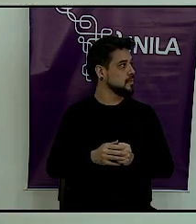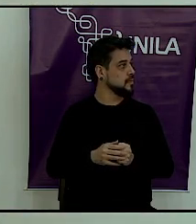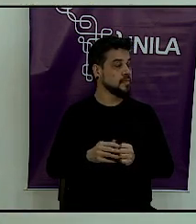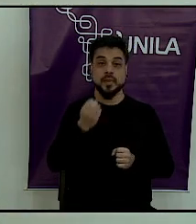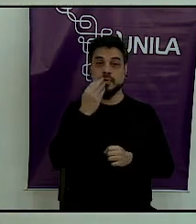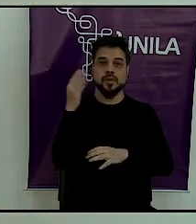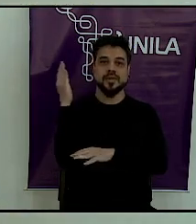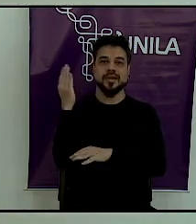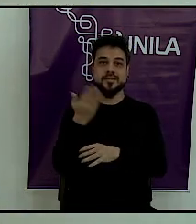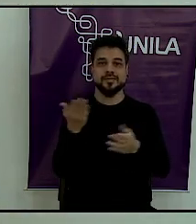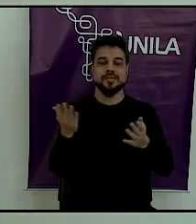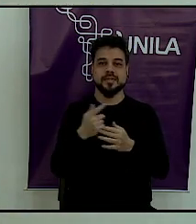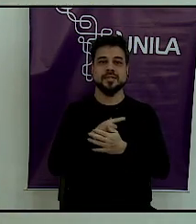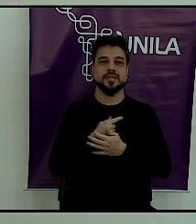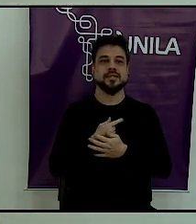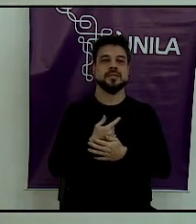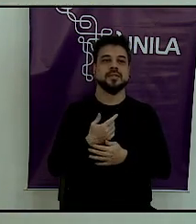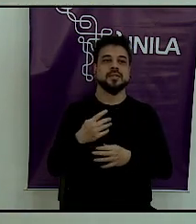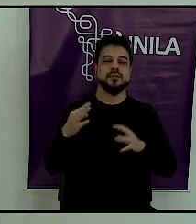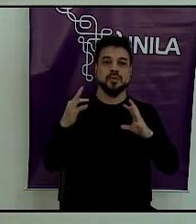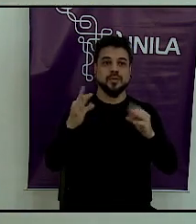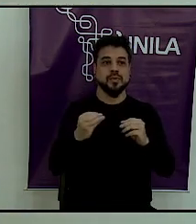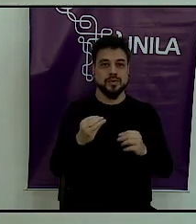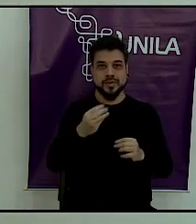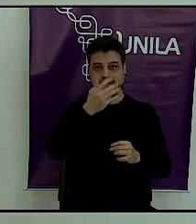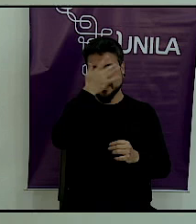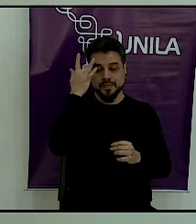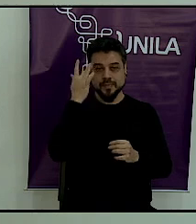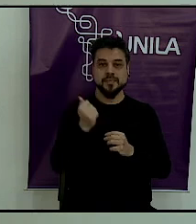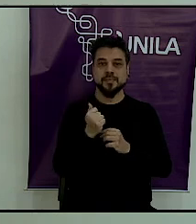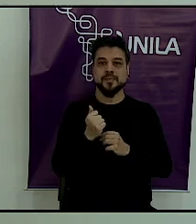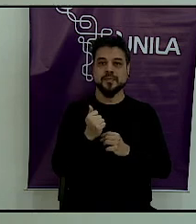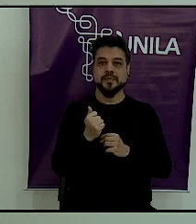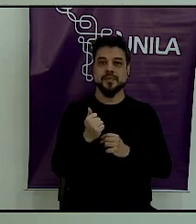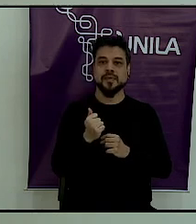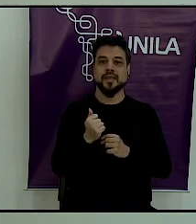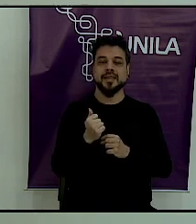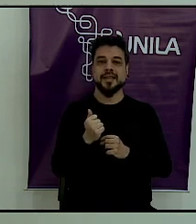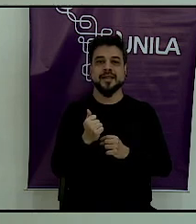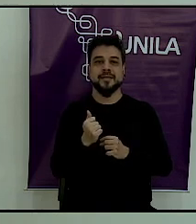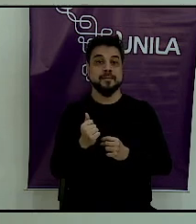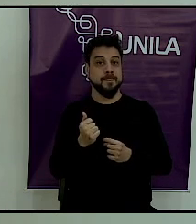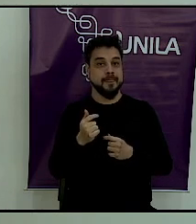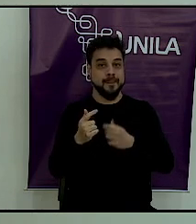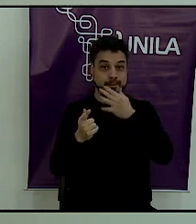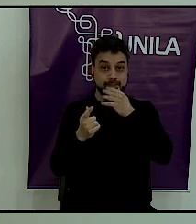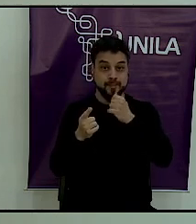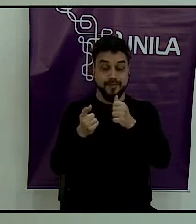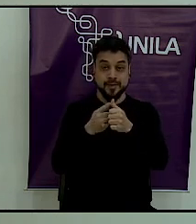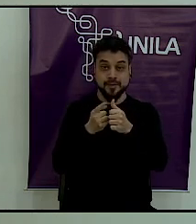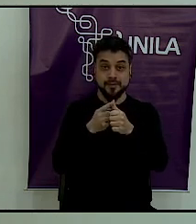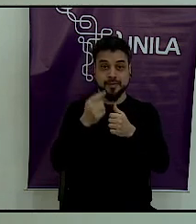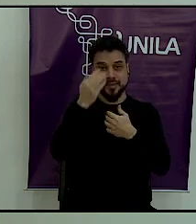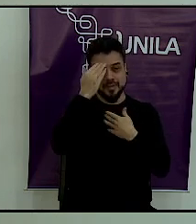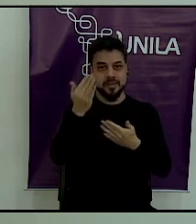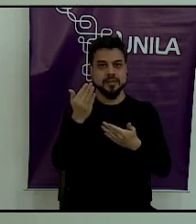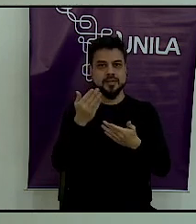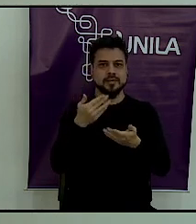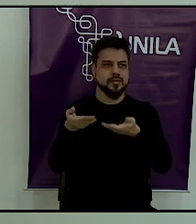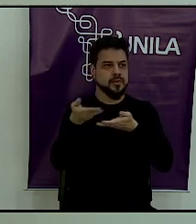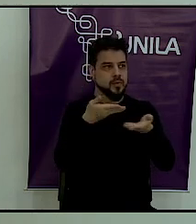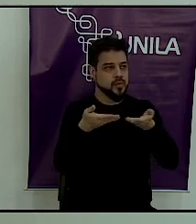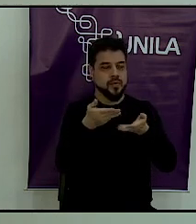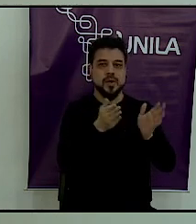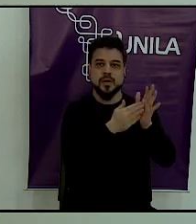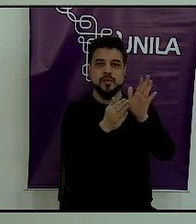Boa tarde, prezadas, prezados. Primeiramente, gostaria de agradecer pela oportunidade de estarmos aqui compartilhando